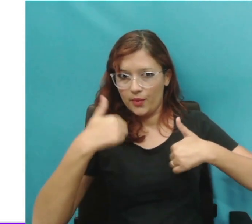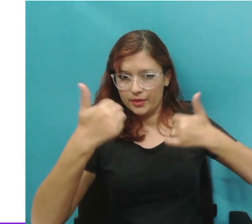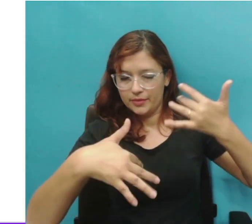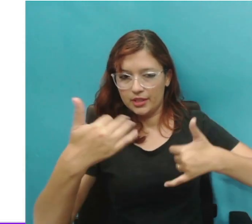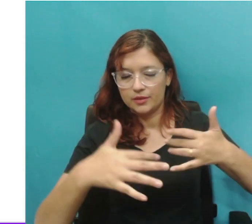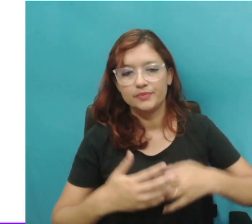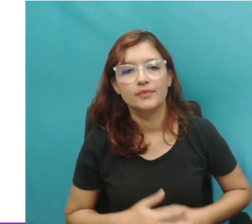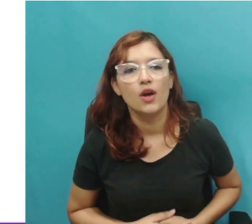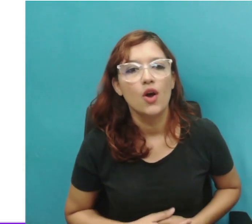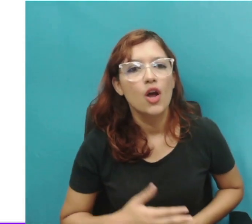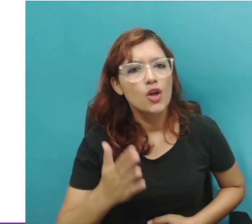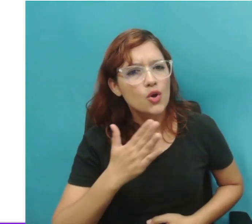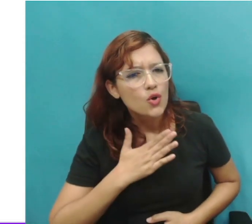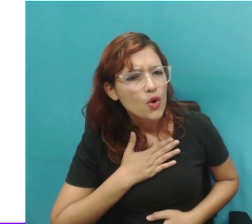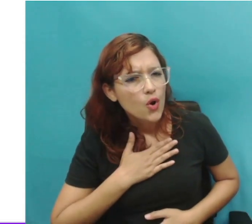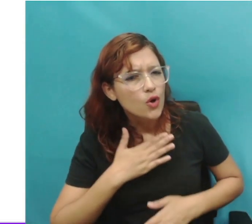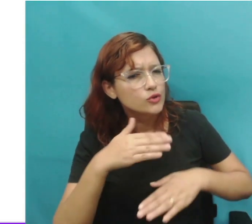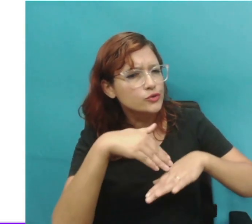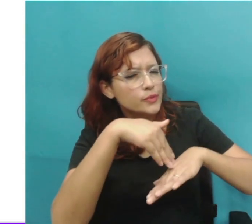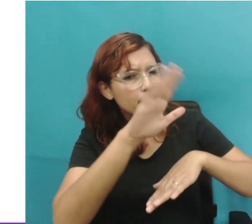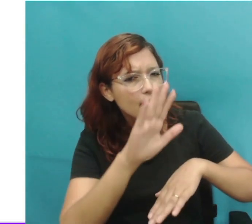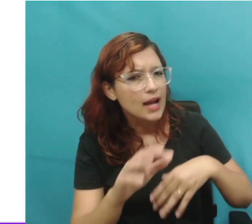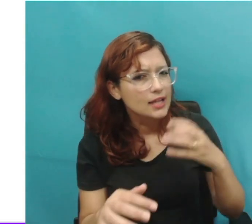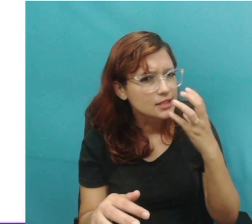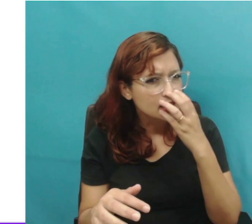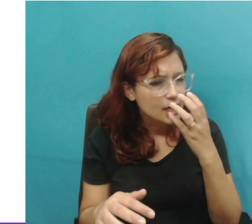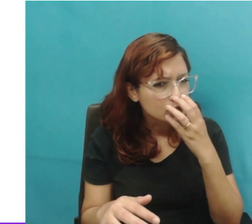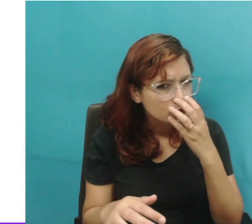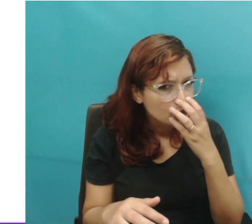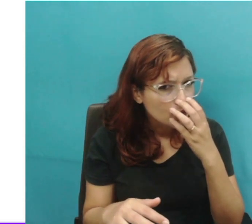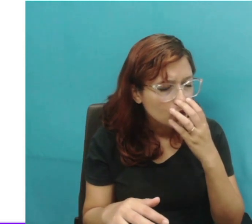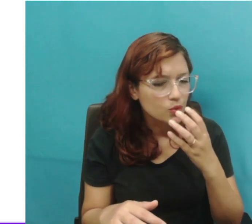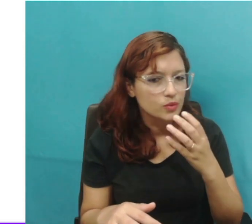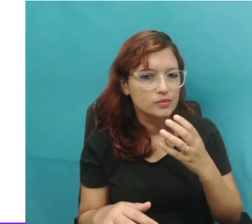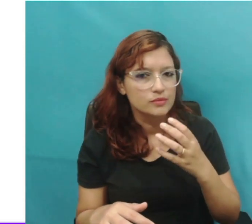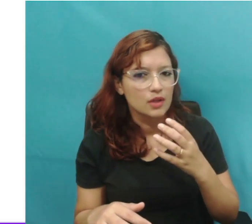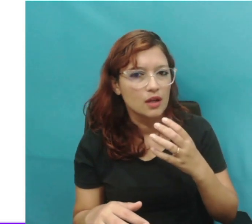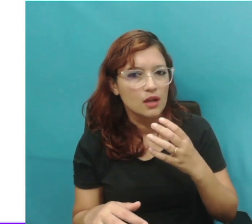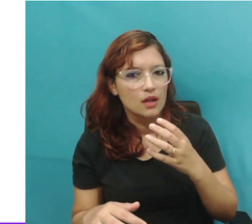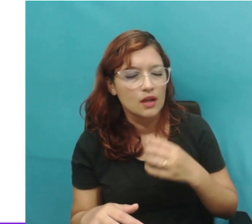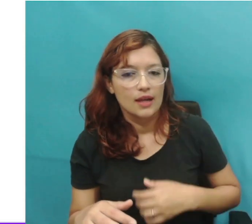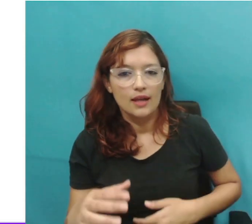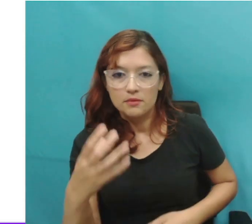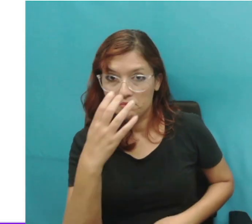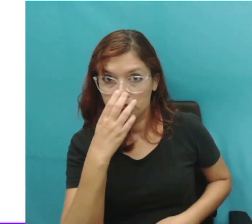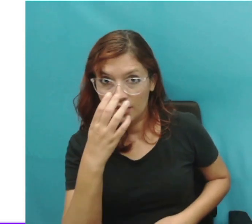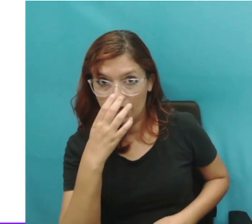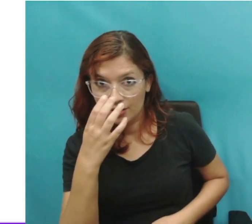gato. Mas eu vou falar. Gosto mais de cães